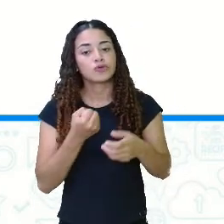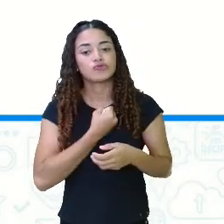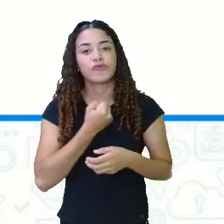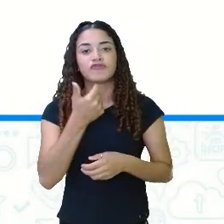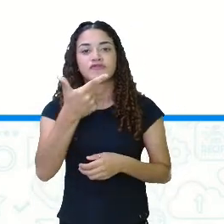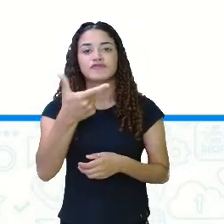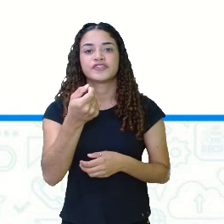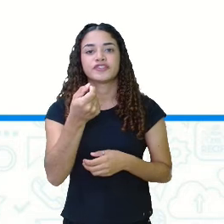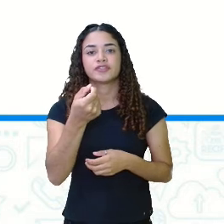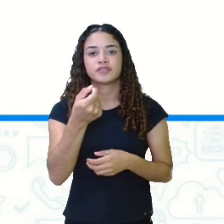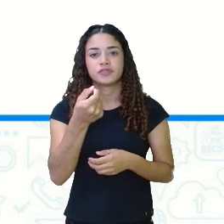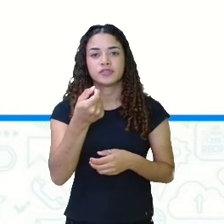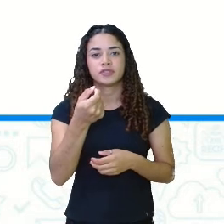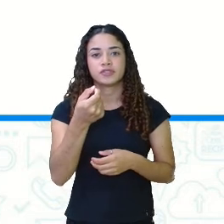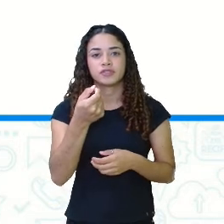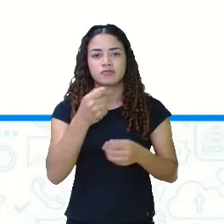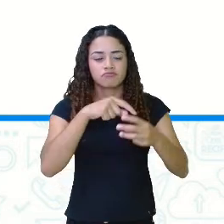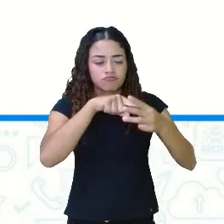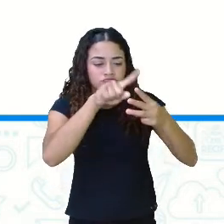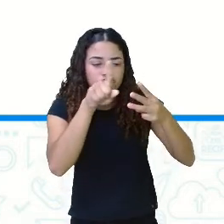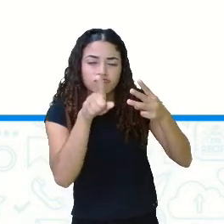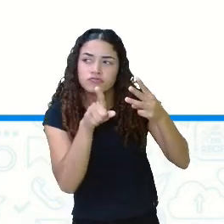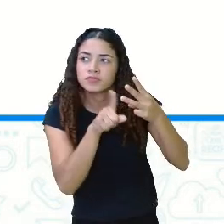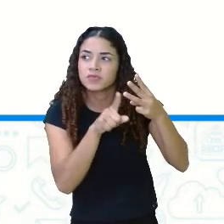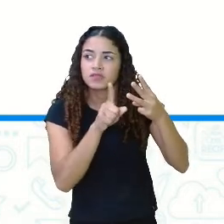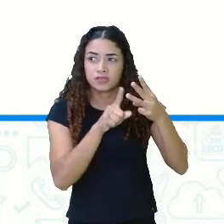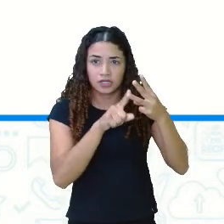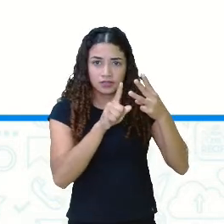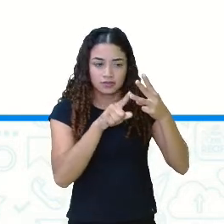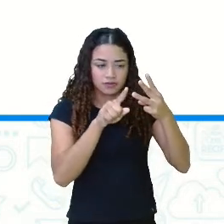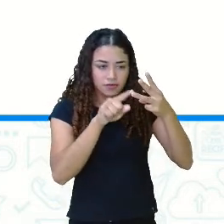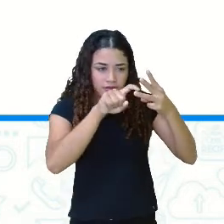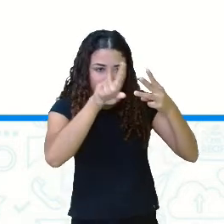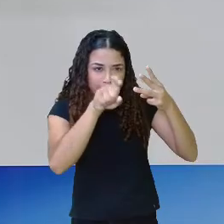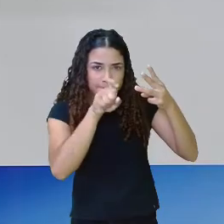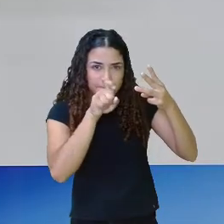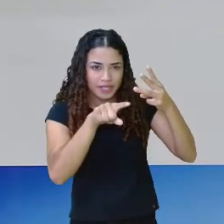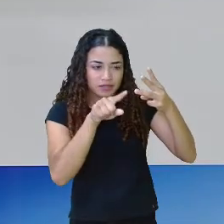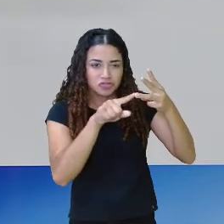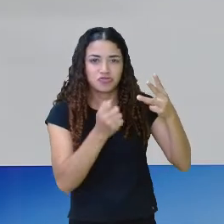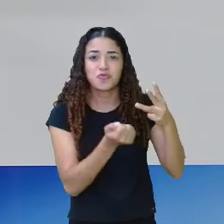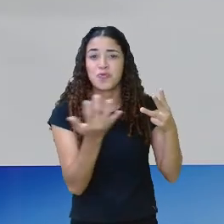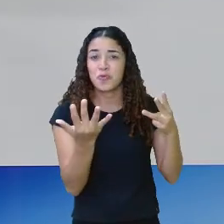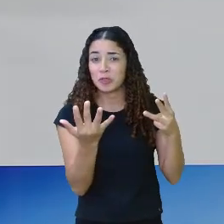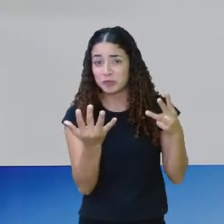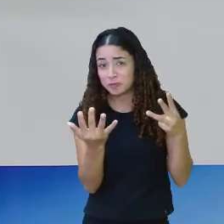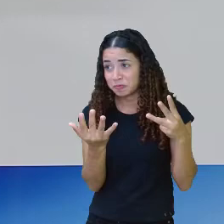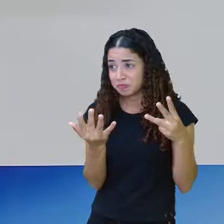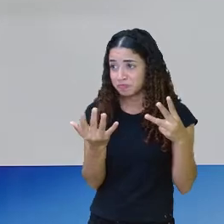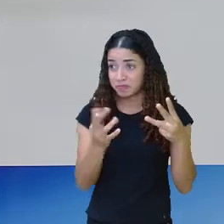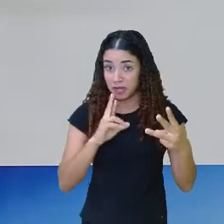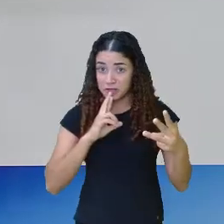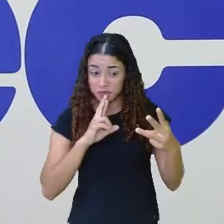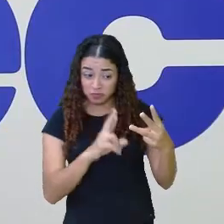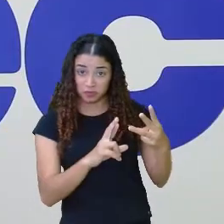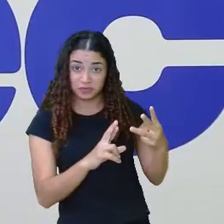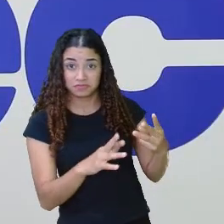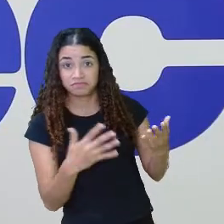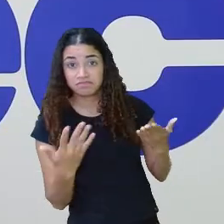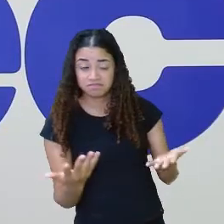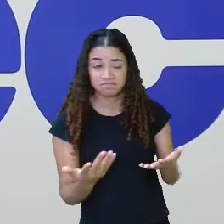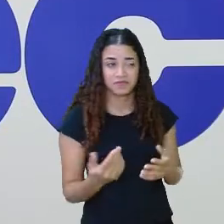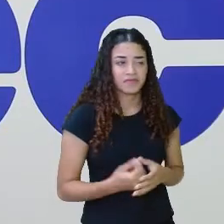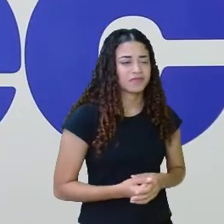vale o meu cubo laranja que tem uma interrogaçãozinha aí? Resposta, professora? É que